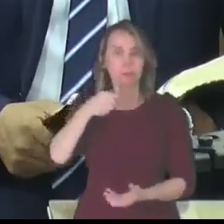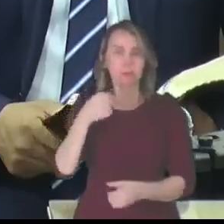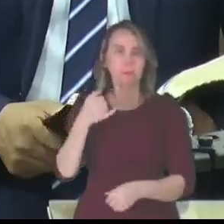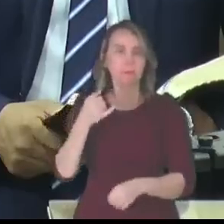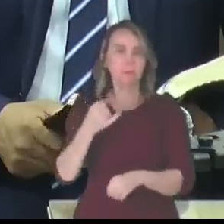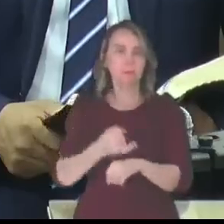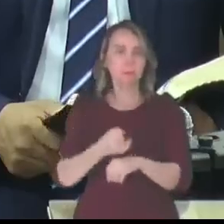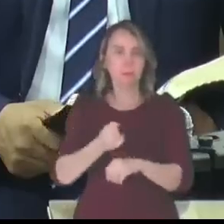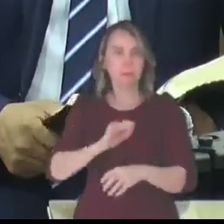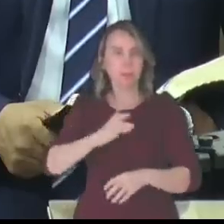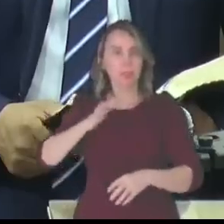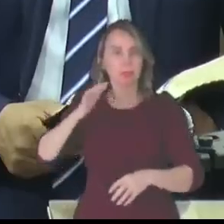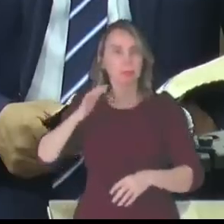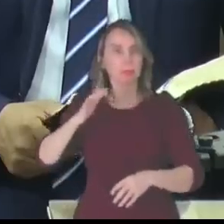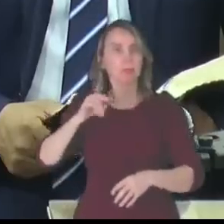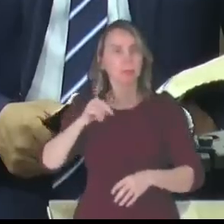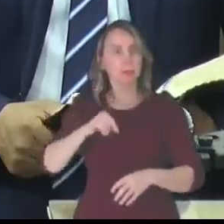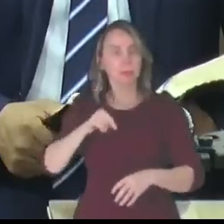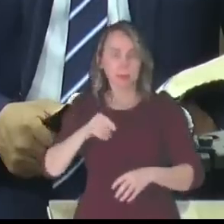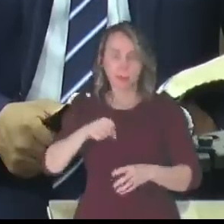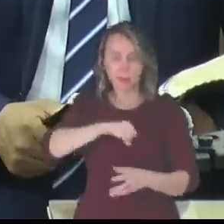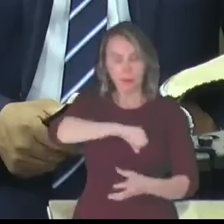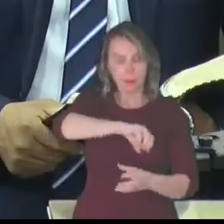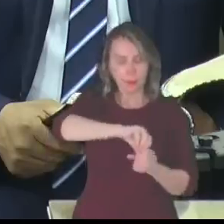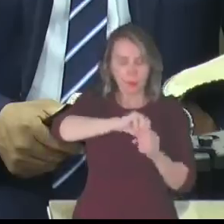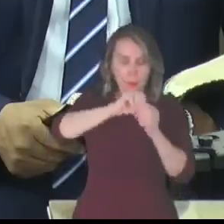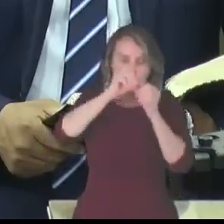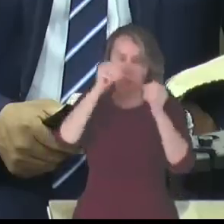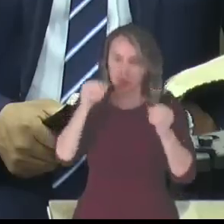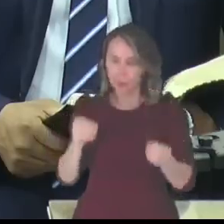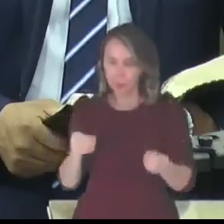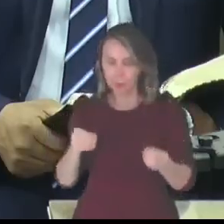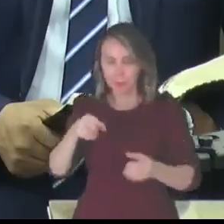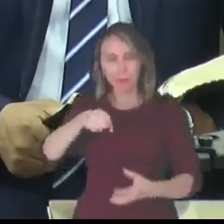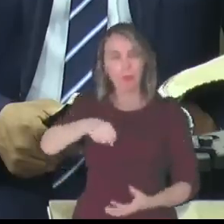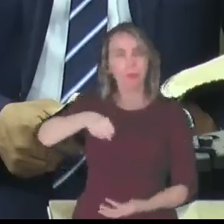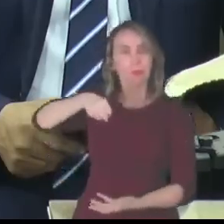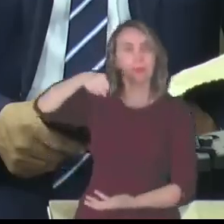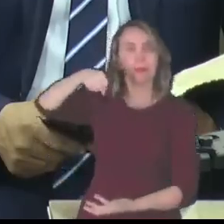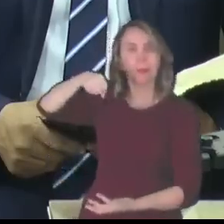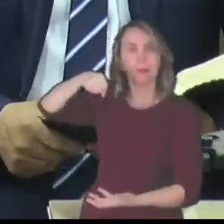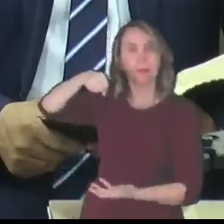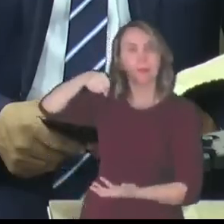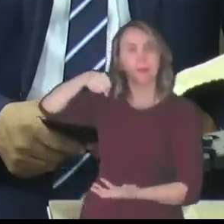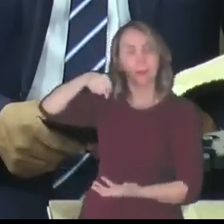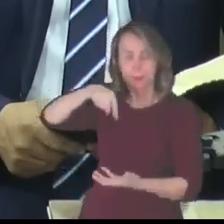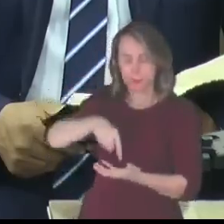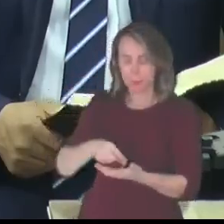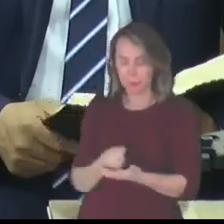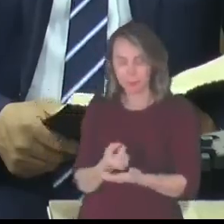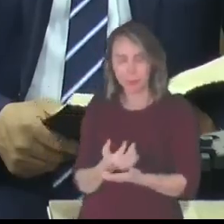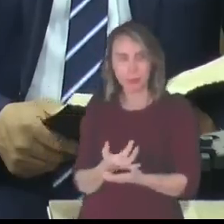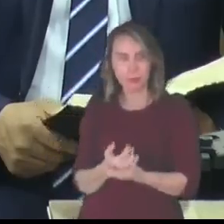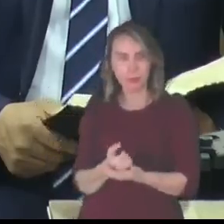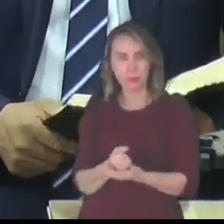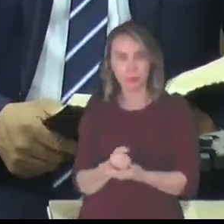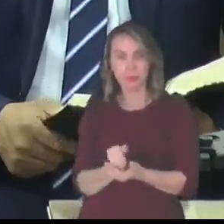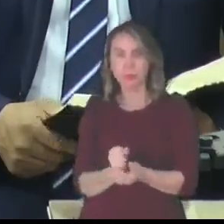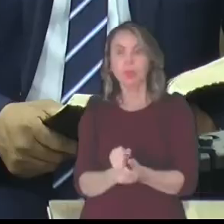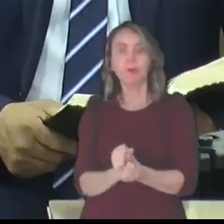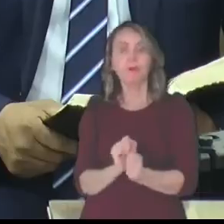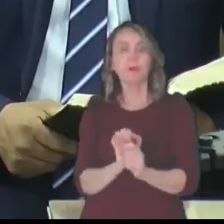aquele vaso concorrentes e eles botam Brasas e o que é que eles fazem aquele abraço solta o quê mesmo